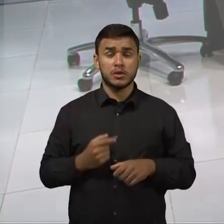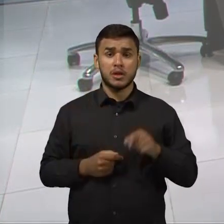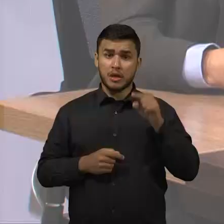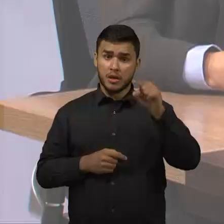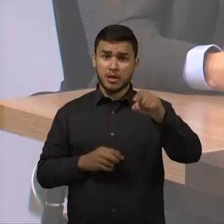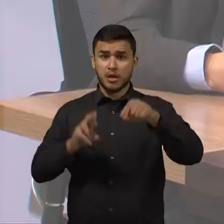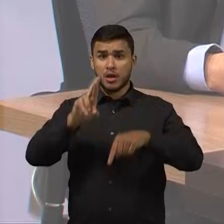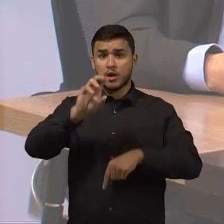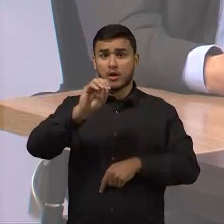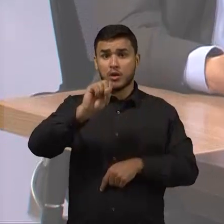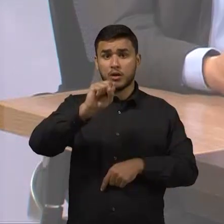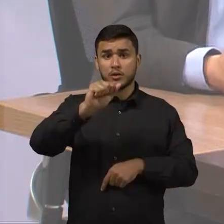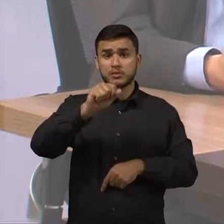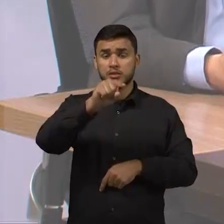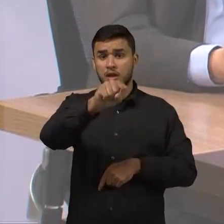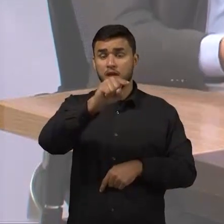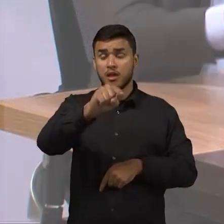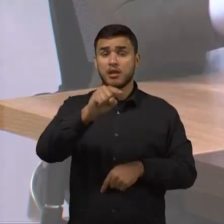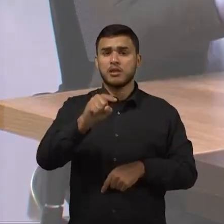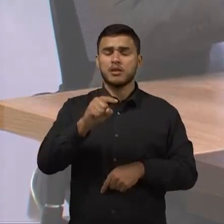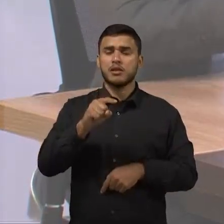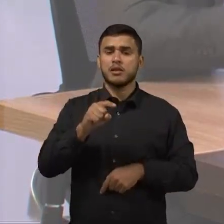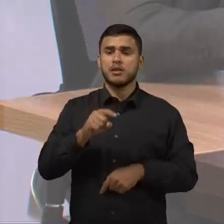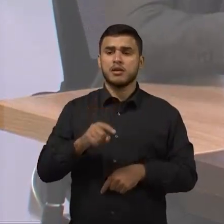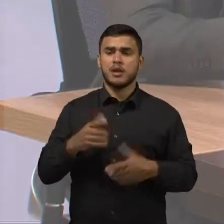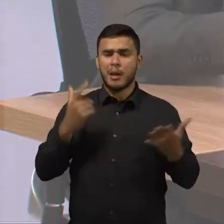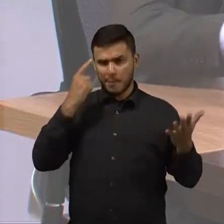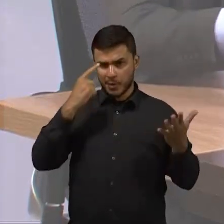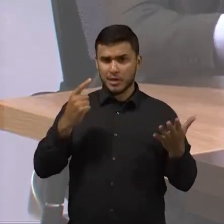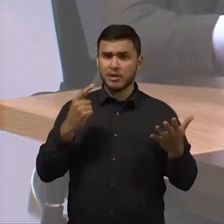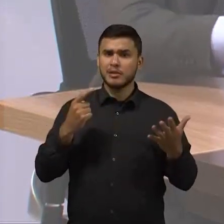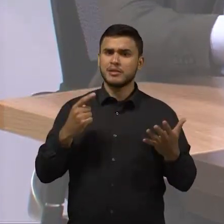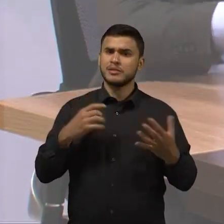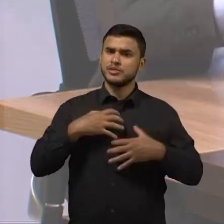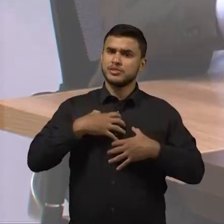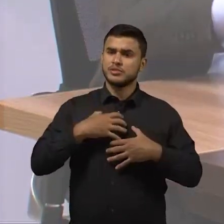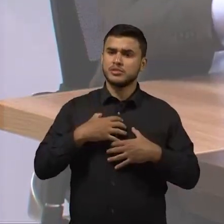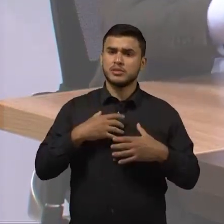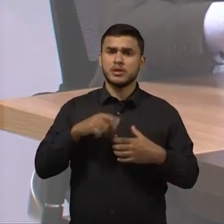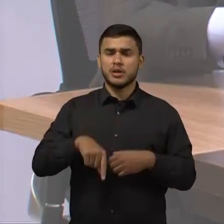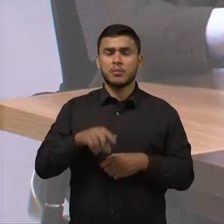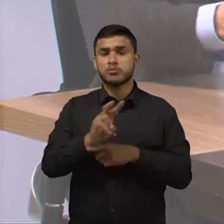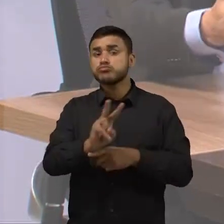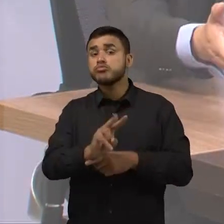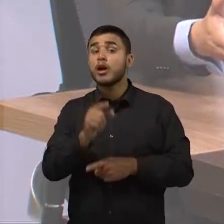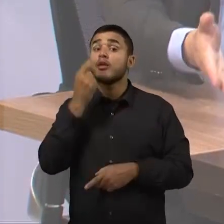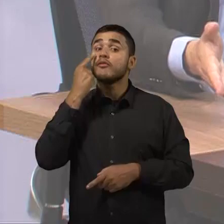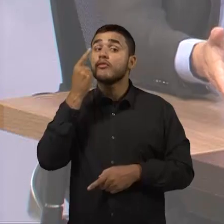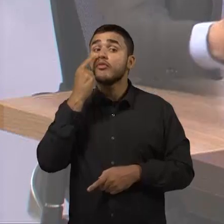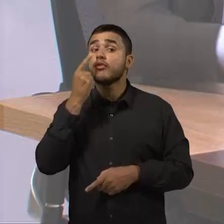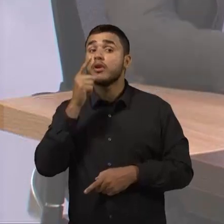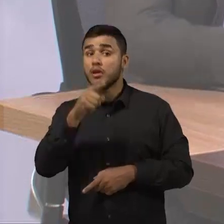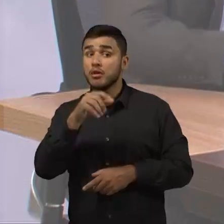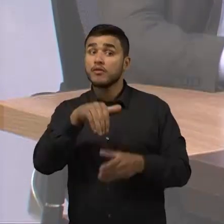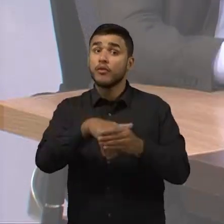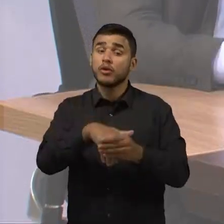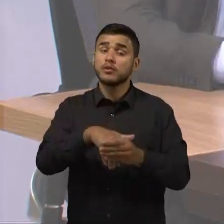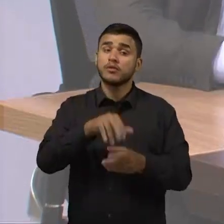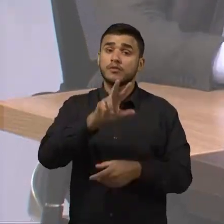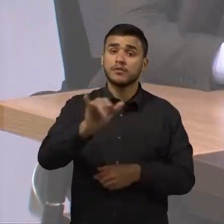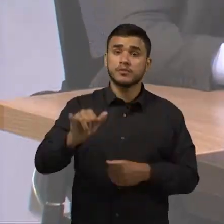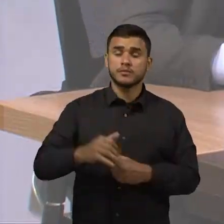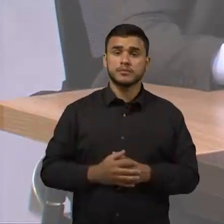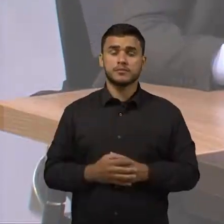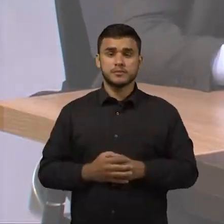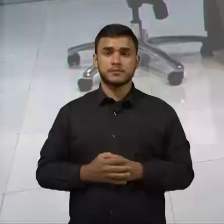a ministra Rosa vai votar, nós estamos reforçando esse sentimento de policialesco que a mídia faz em cima dos ministros do Supremo.